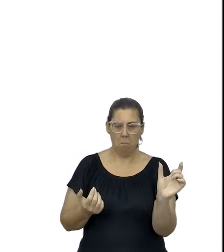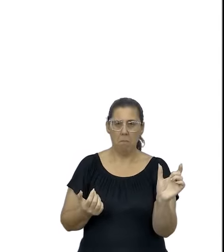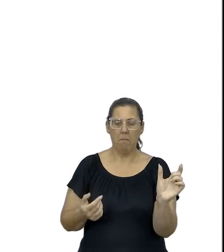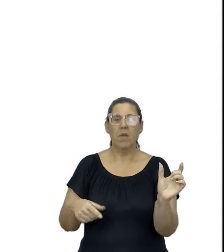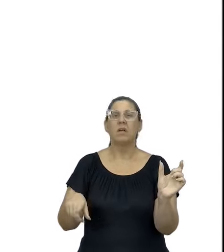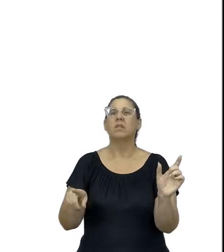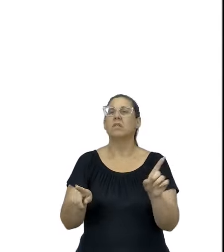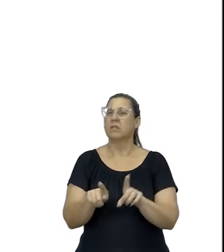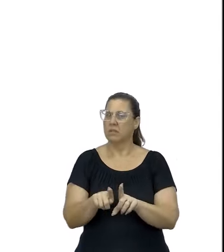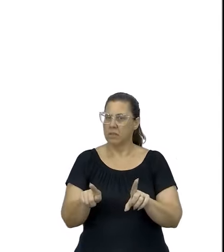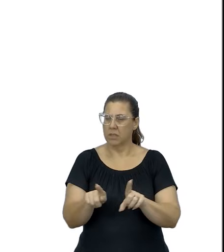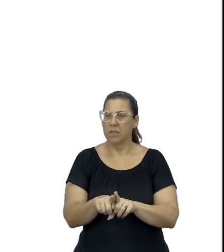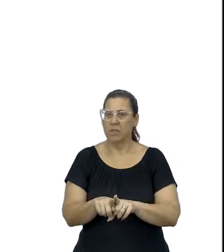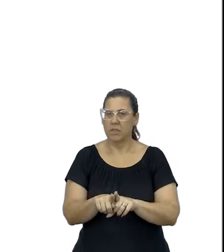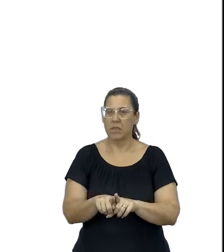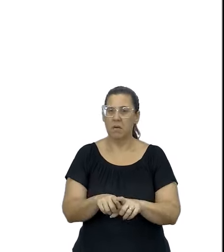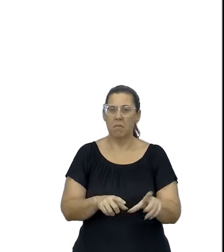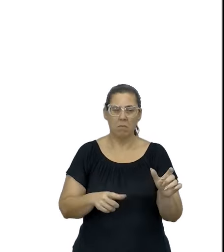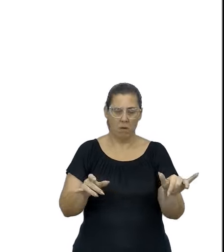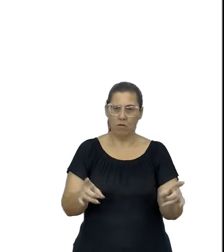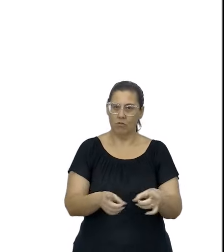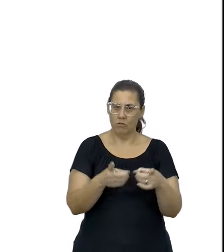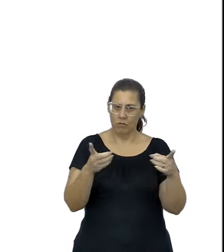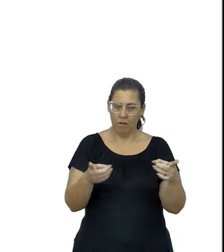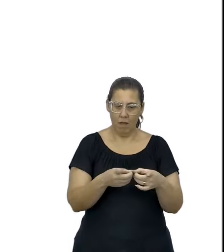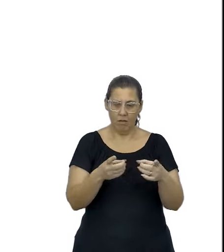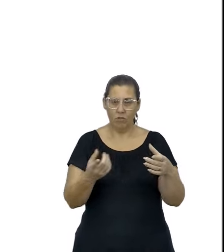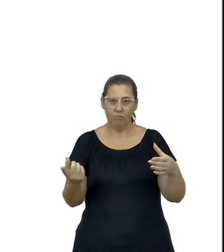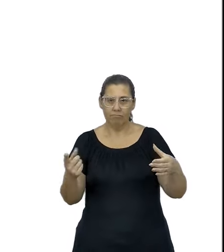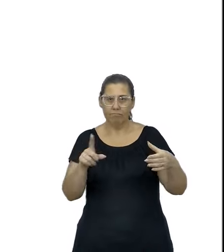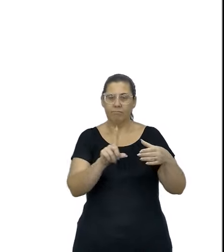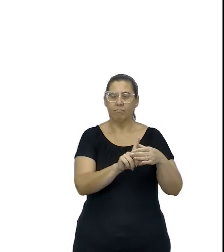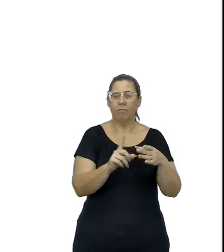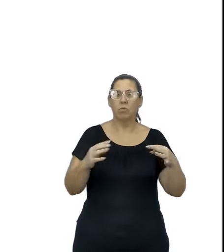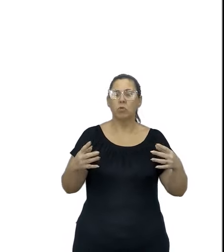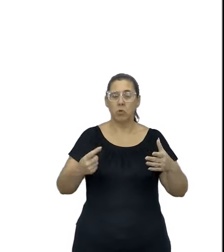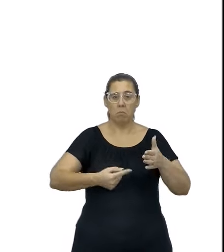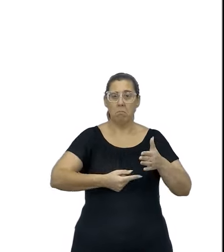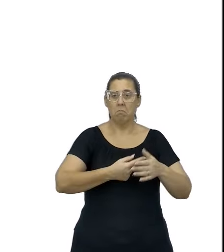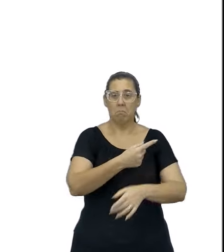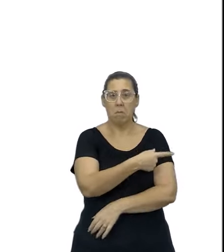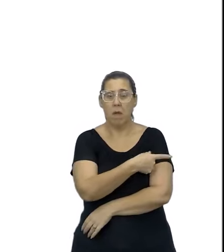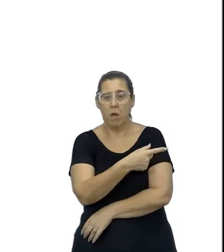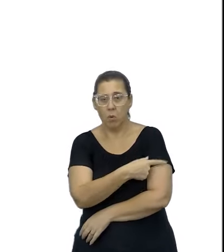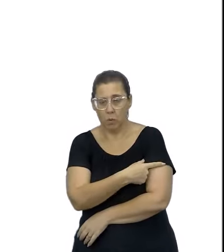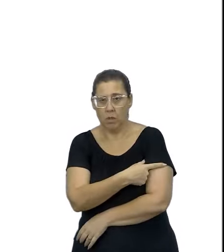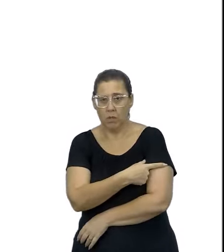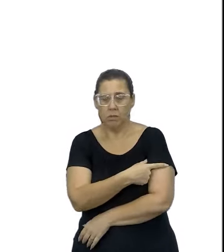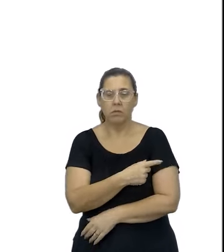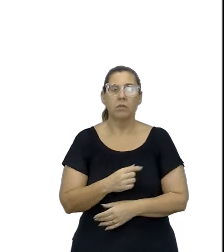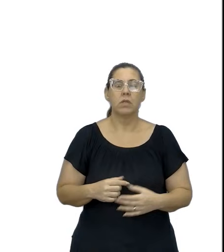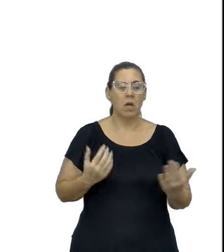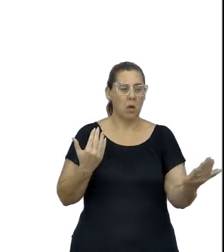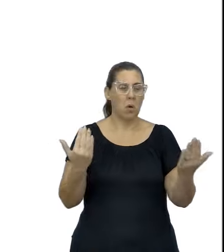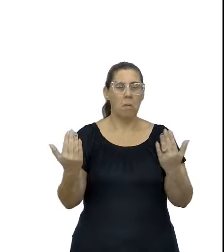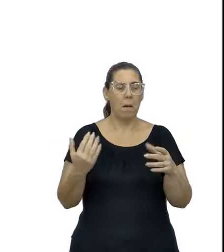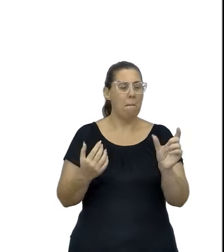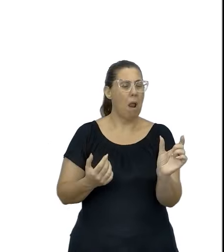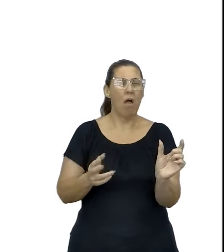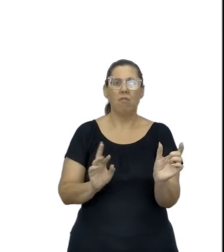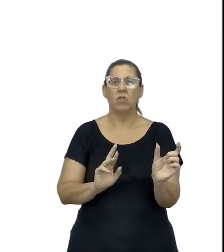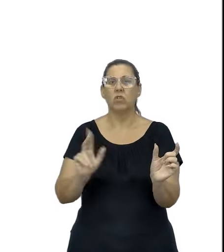se aplica a um expediente didático bastante empregado, sobretudo no primeiro ano, que é comparar palavras